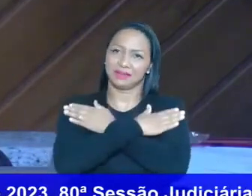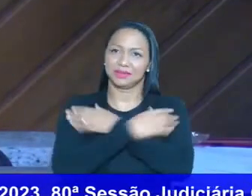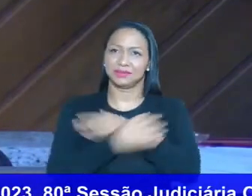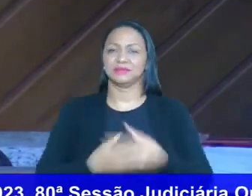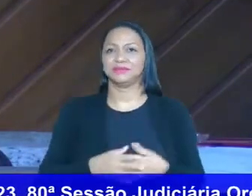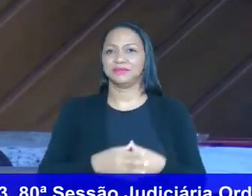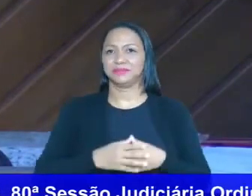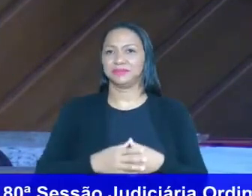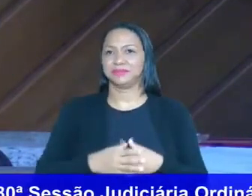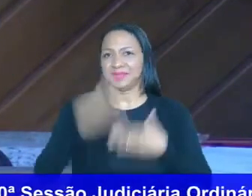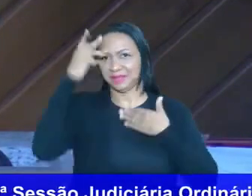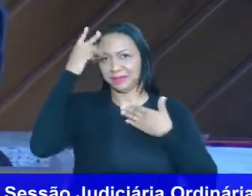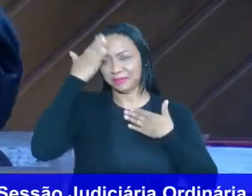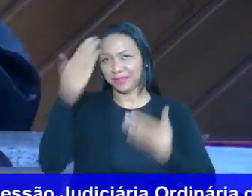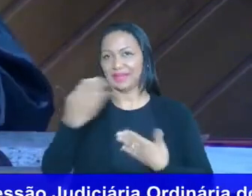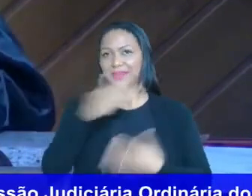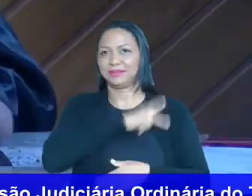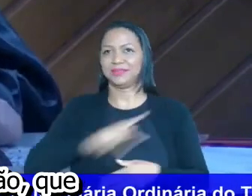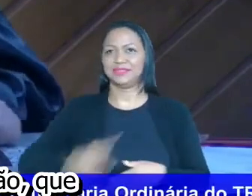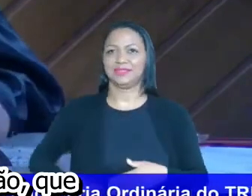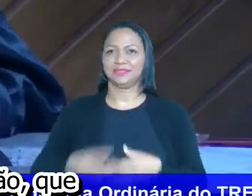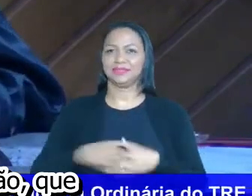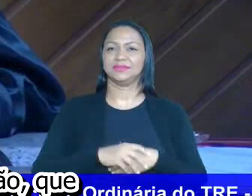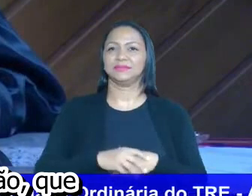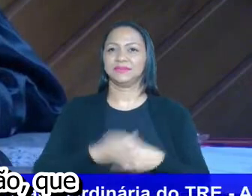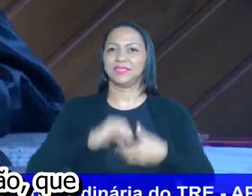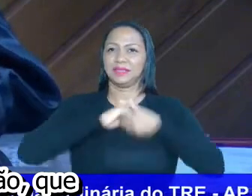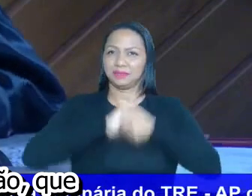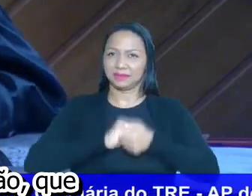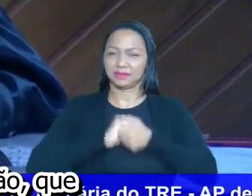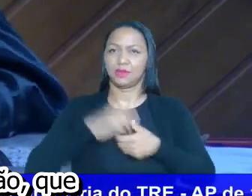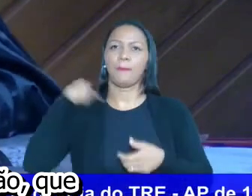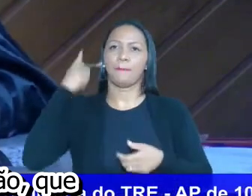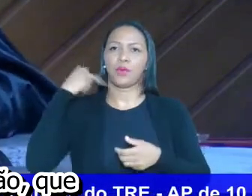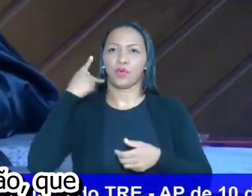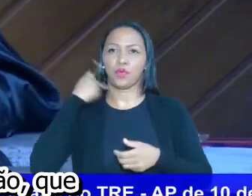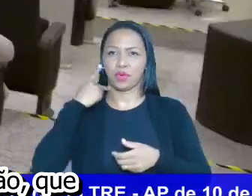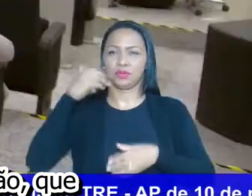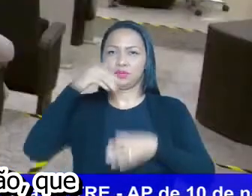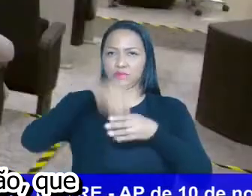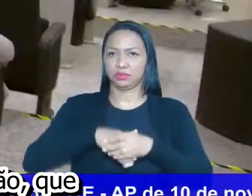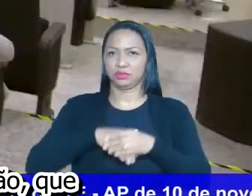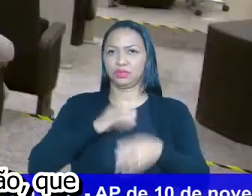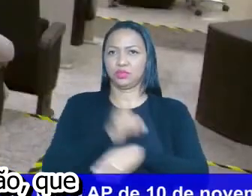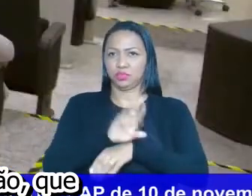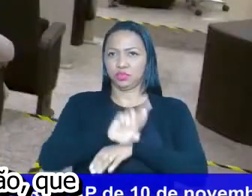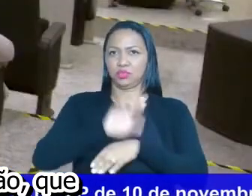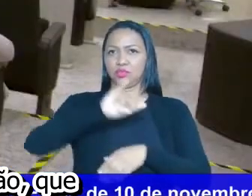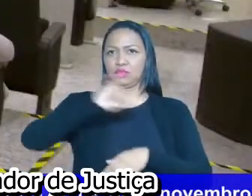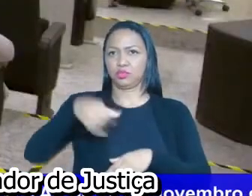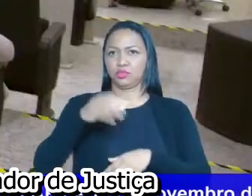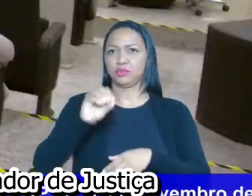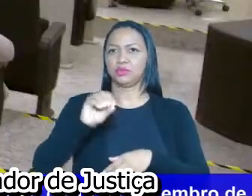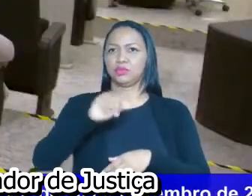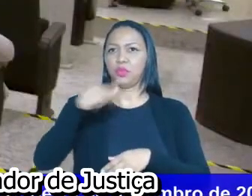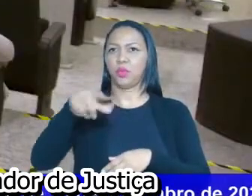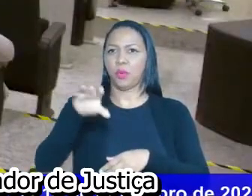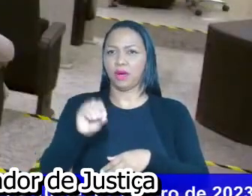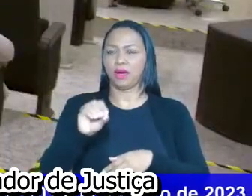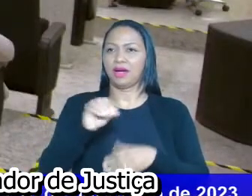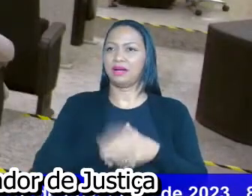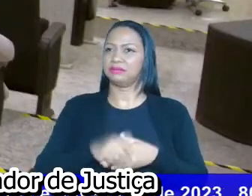Muito obrigado, presidente. Saúdo o Procurador Regional Eleitoral, doutor João, que dá